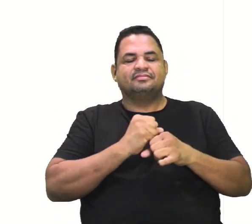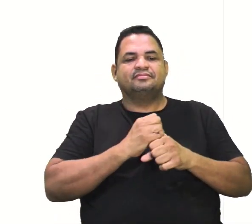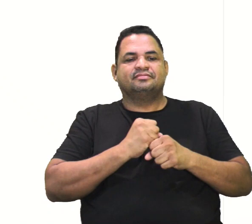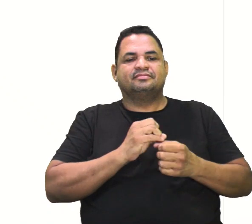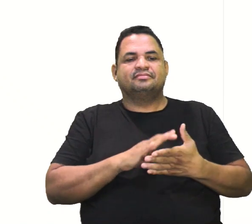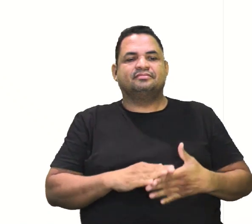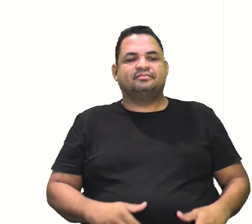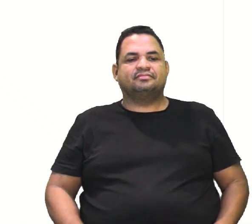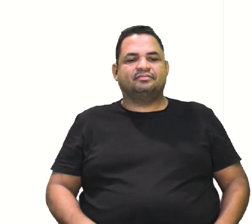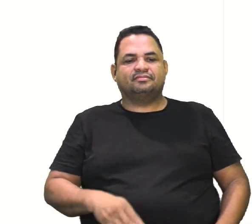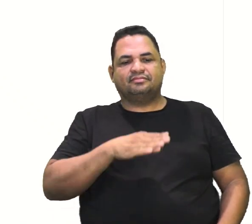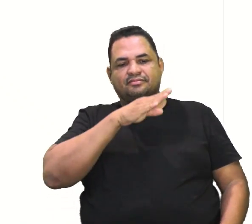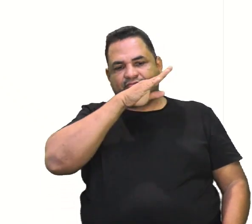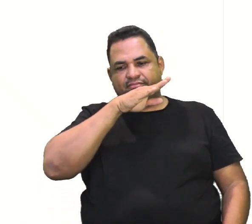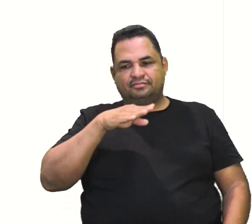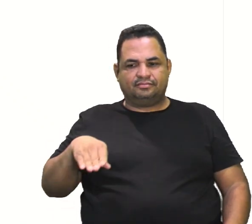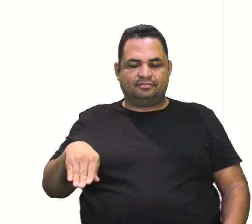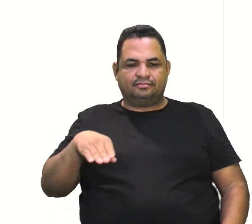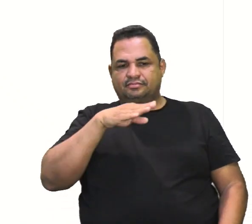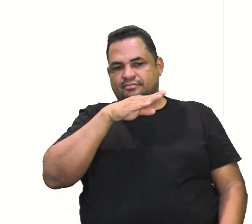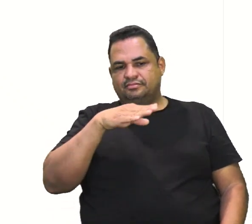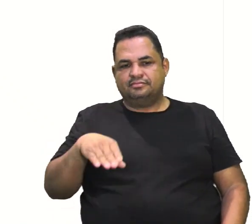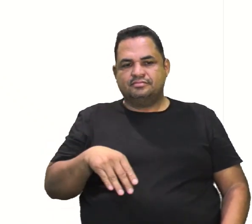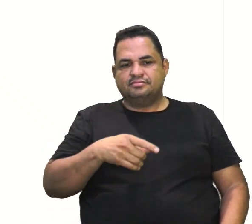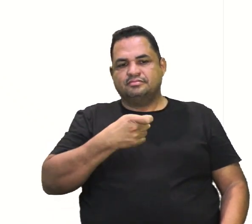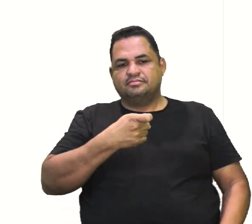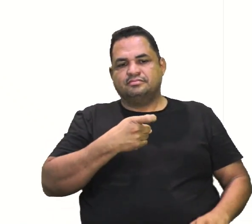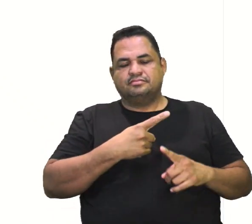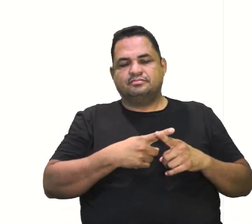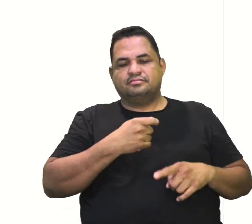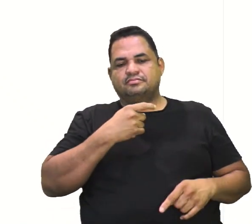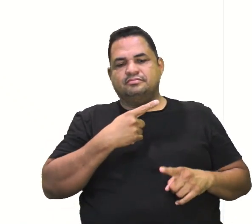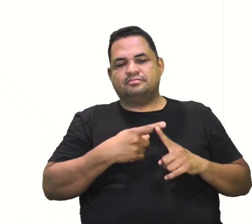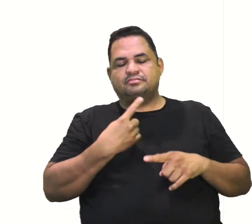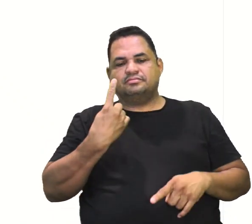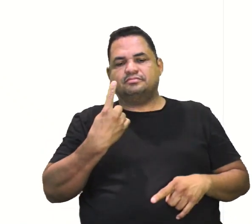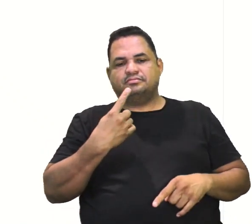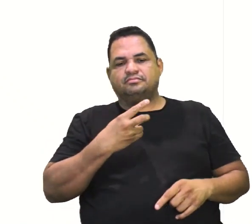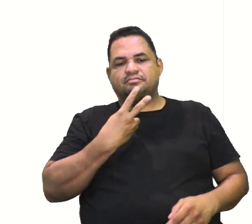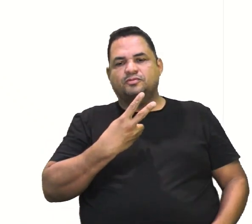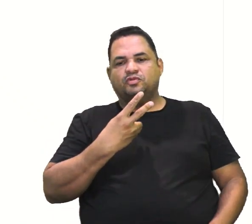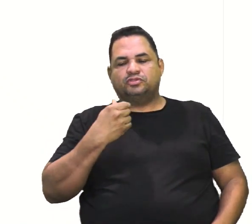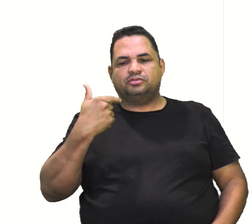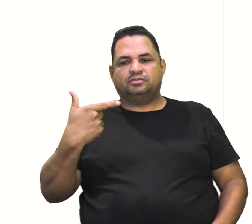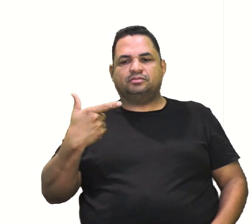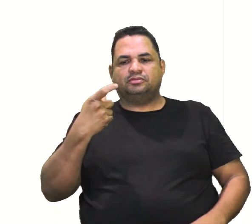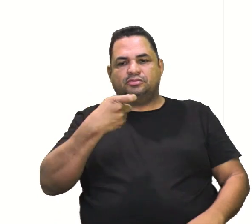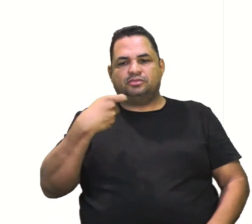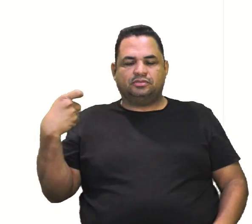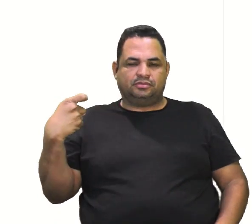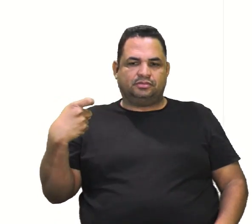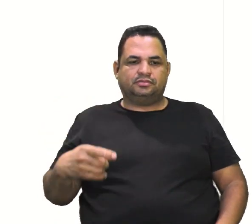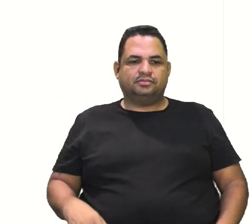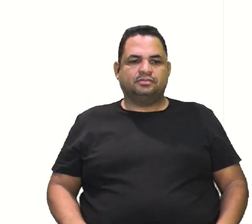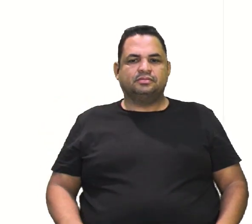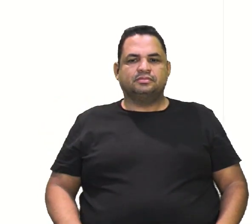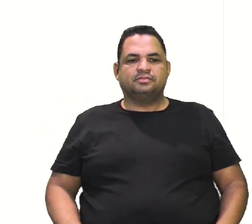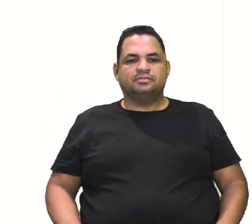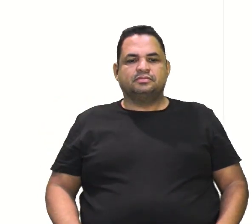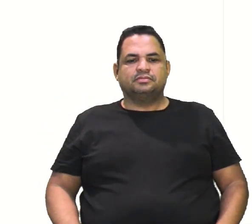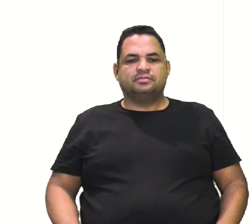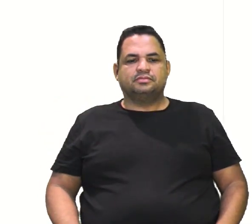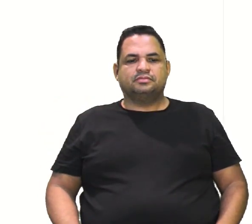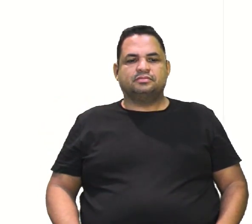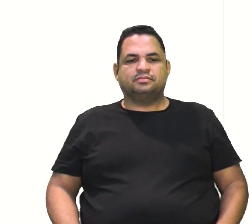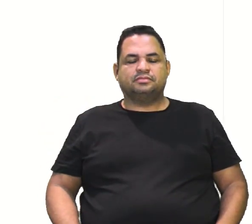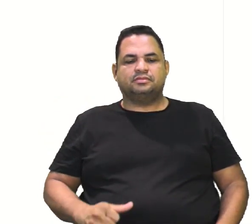Vamos lá. Nas diagonais, vamos lá. X vezes 2 vezes 1? 2x. 2x. Y